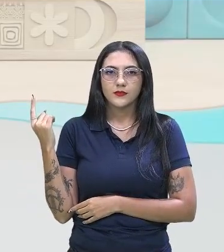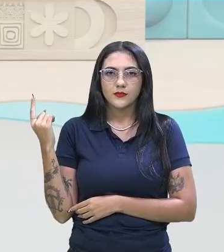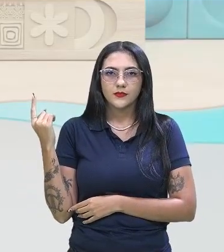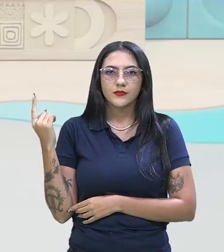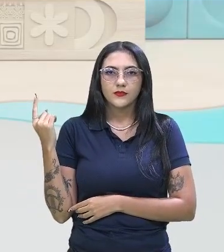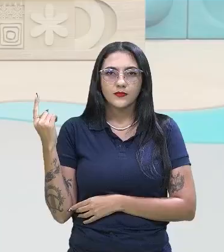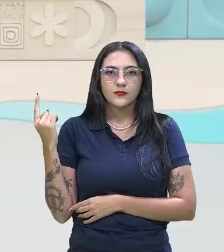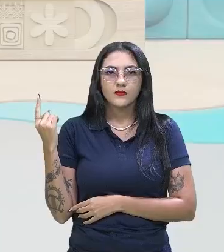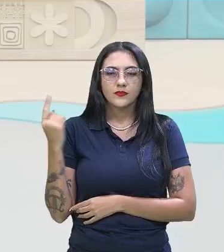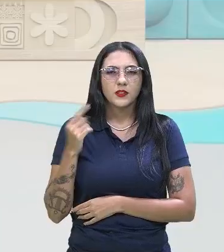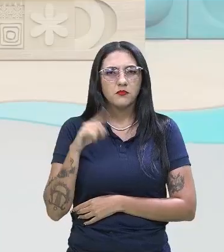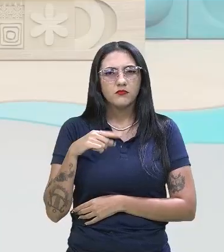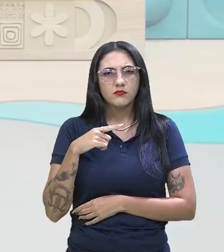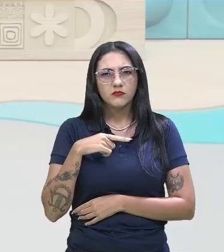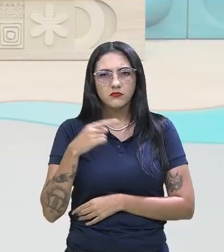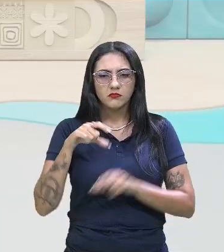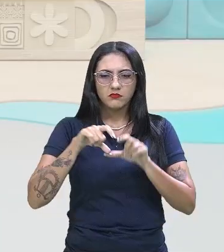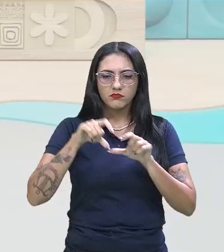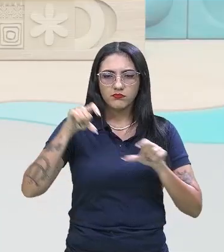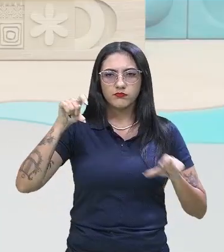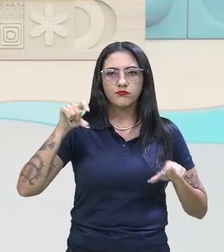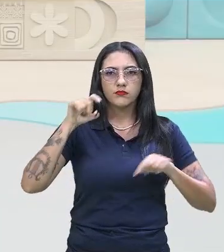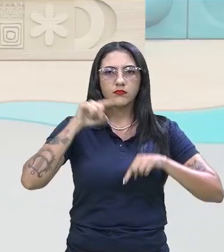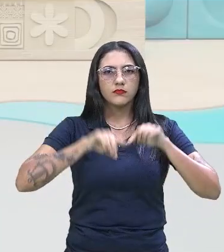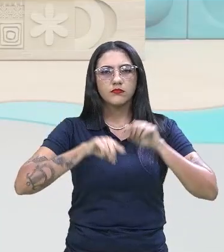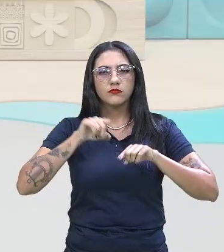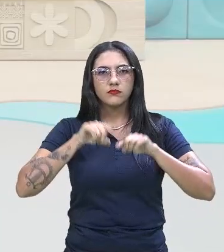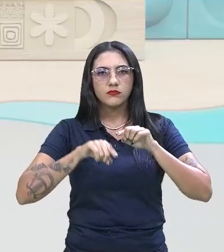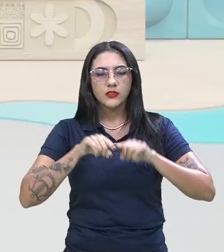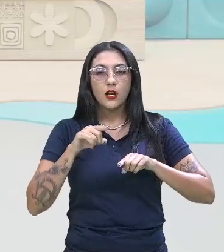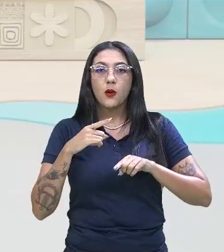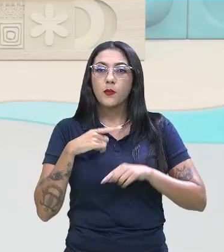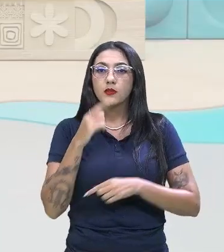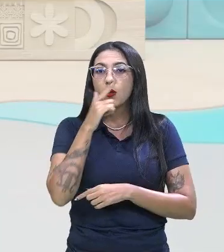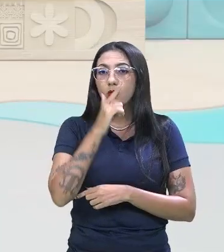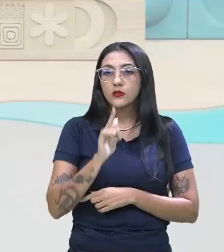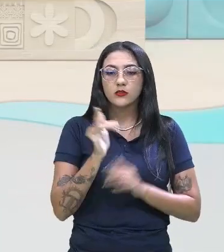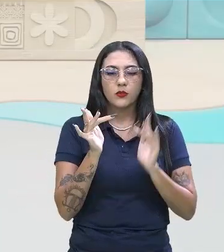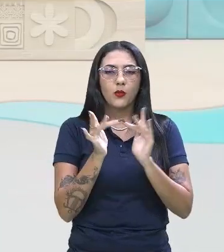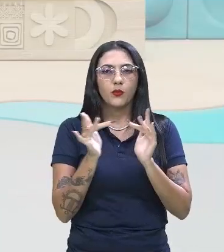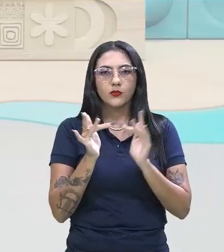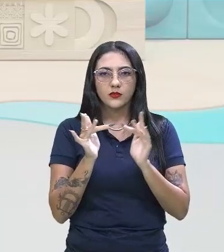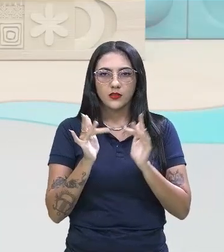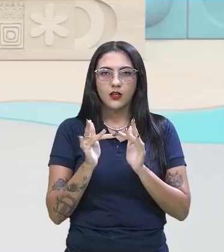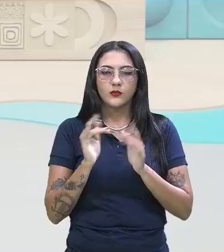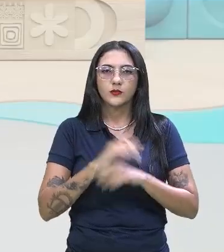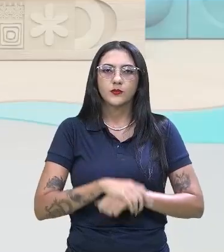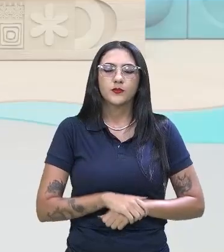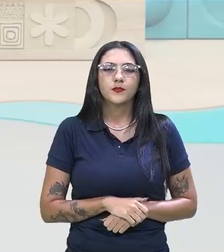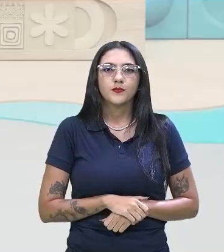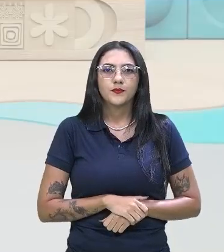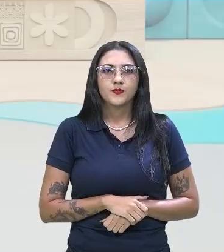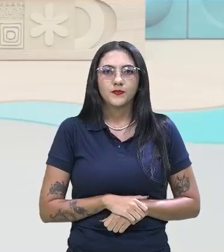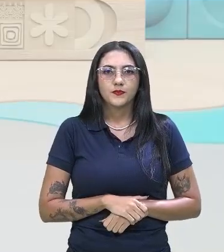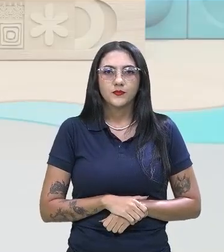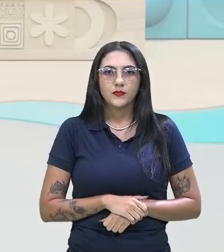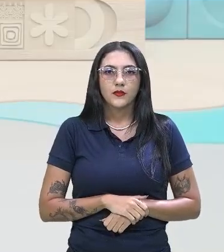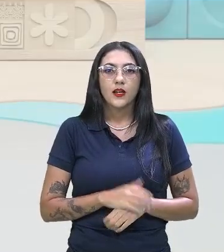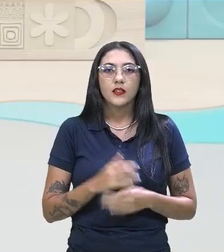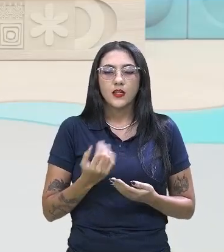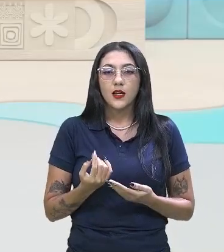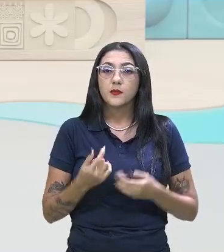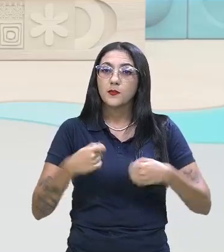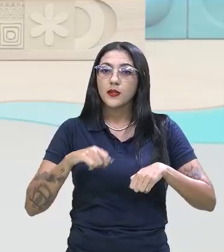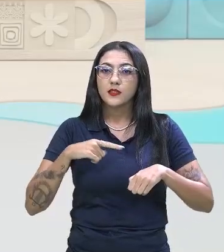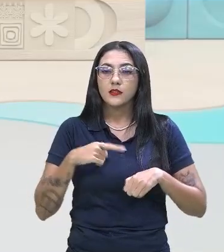protusa, né, bem perpendicular ali, que é justamente para rebater a bola. E aí você tem uma empunhadura